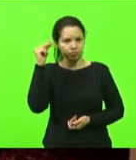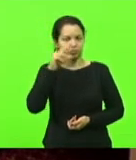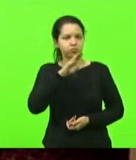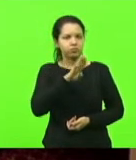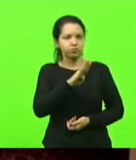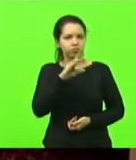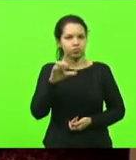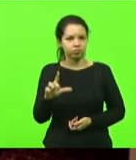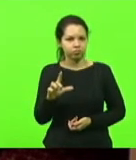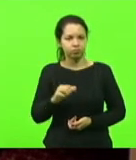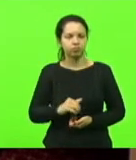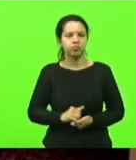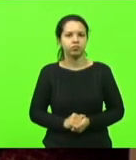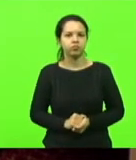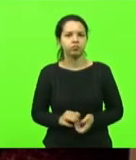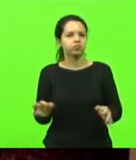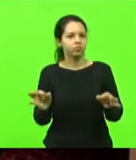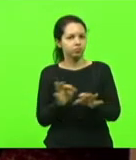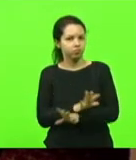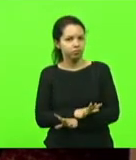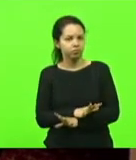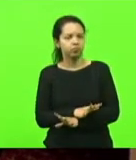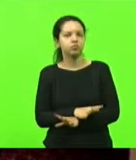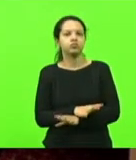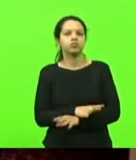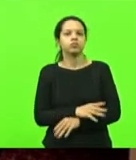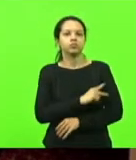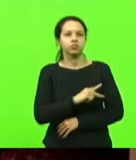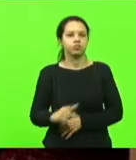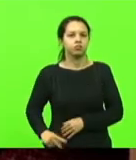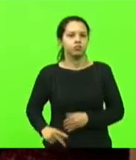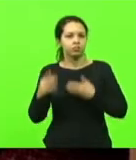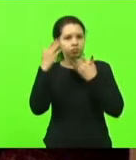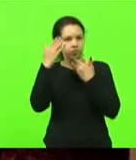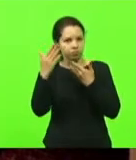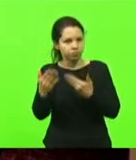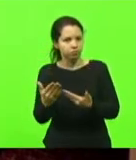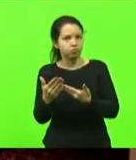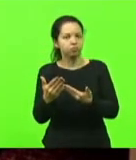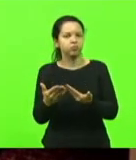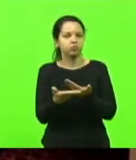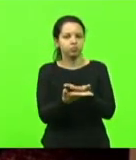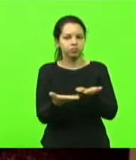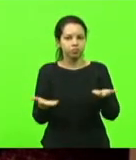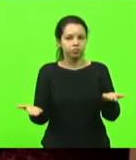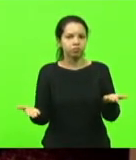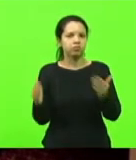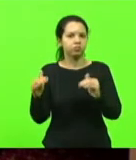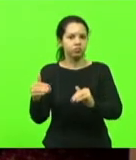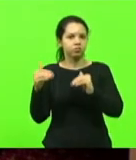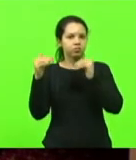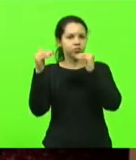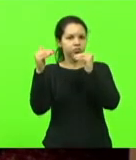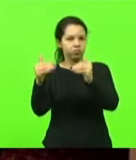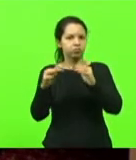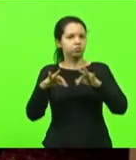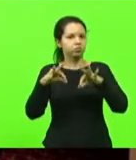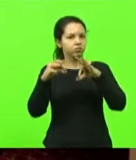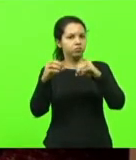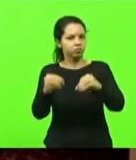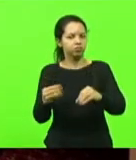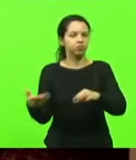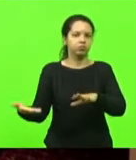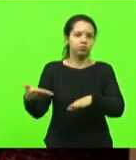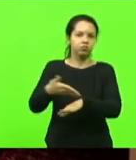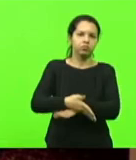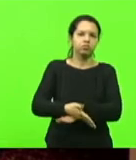Hildebrandt. Finalizando, o senhor presidente agradeceu a presença das autoridades, com assento à mesa, e a todos que honraram com o